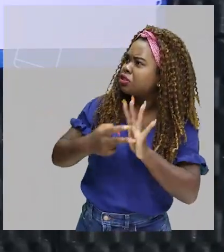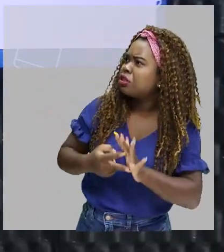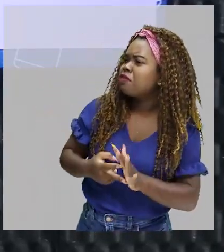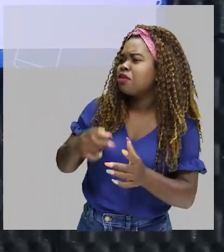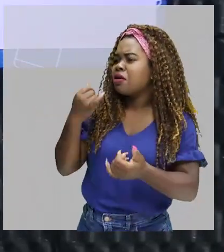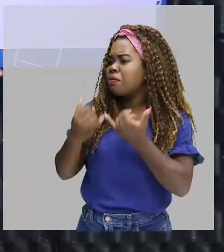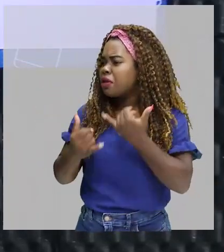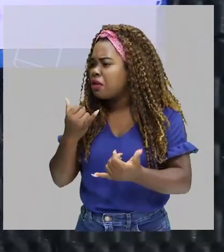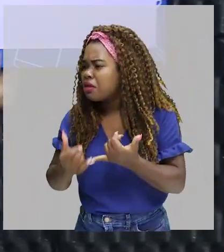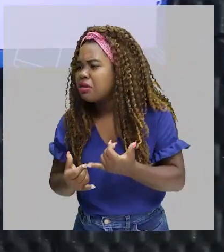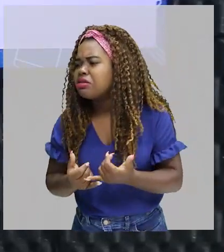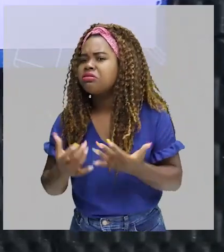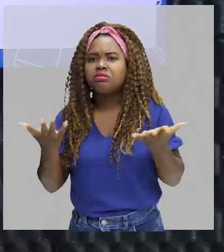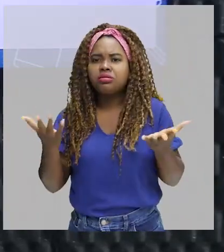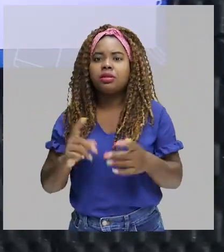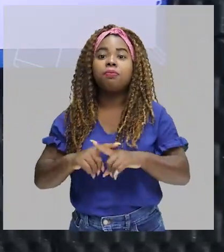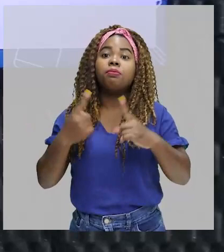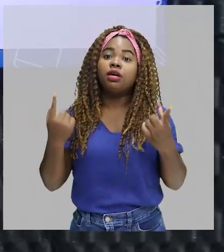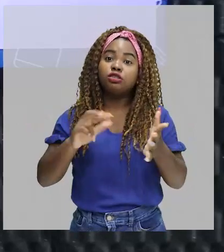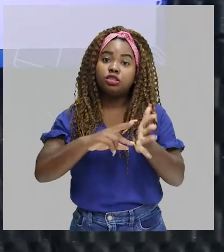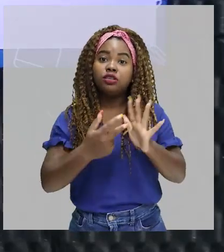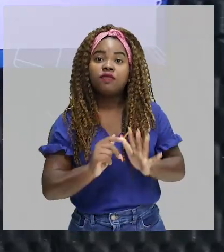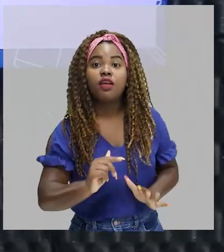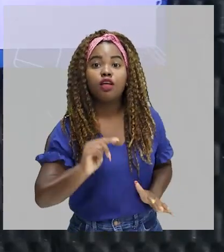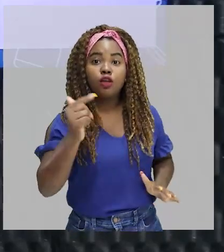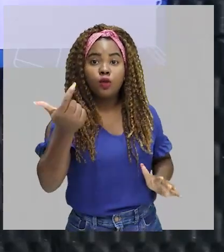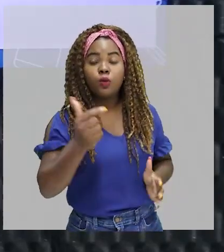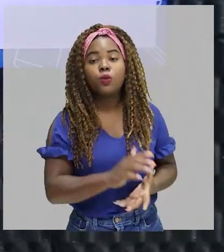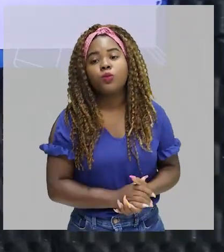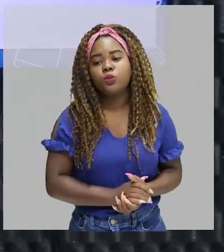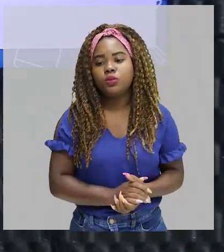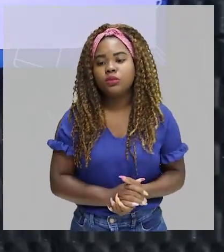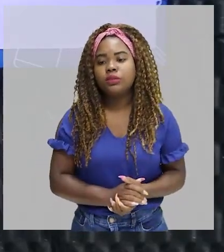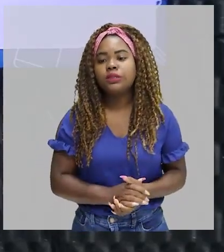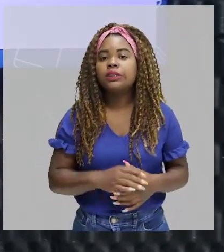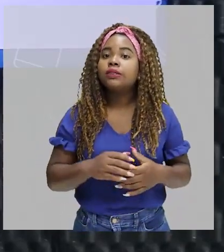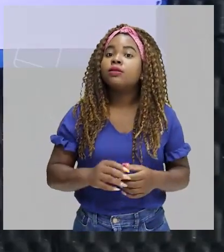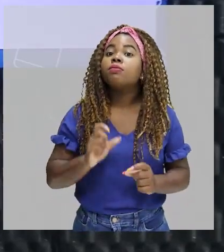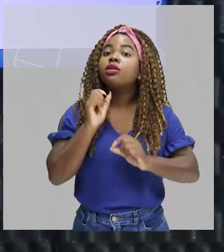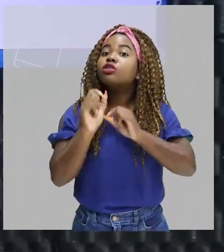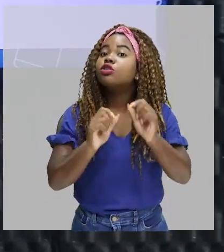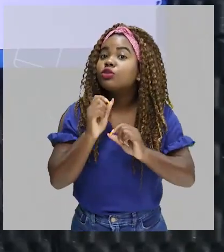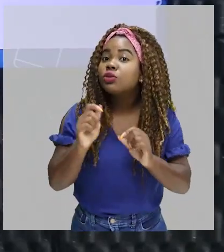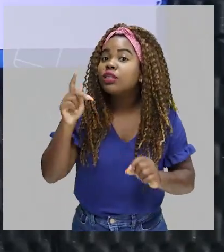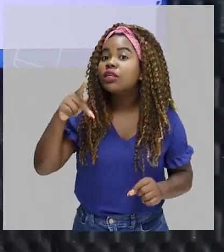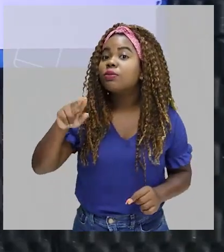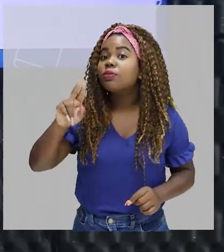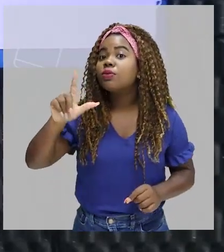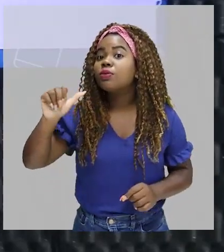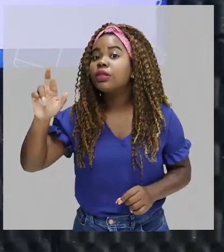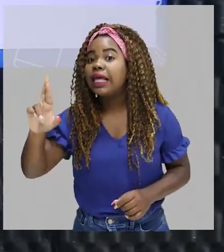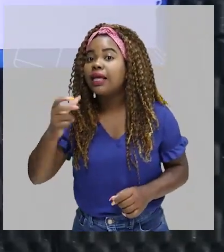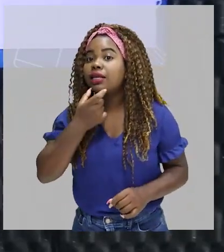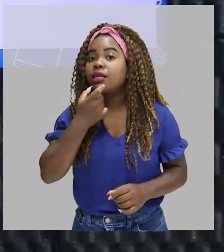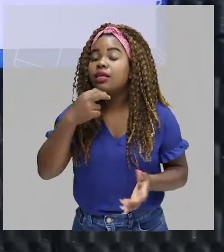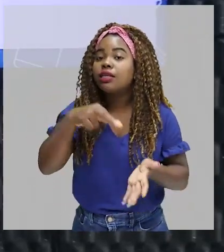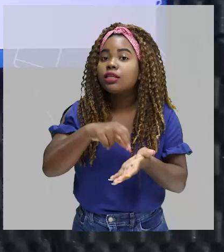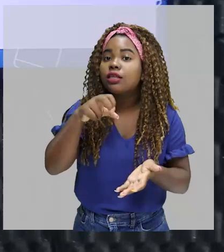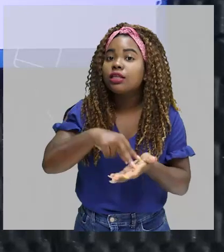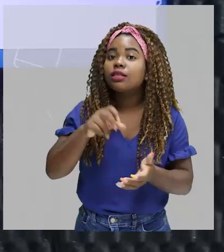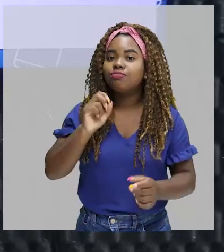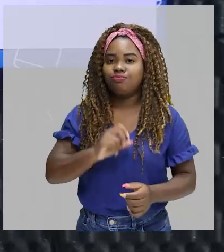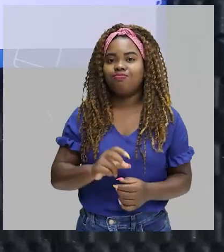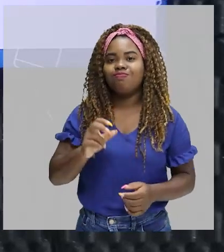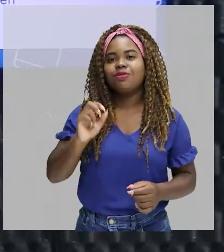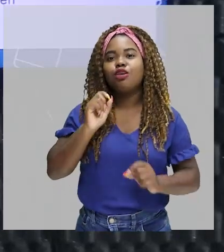é outro. E só para a gente não deixar uma ponta solta, o que é pular em inglês? Jump, tá? Jump significa